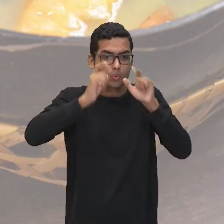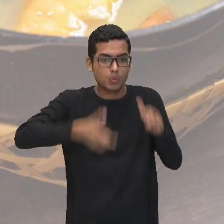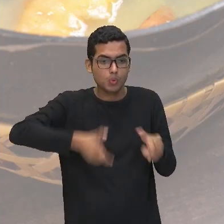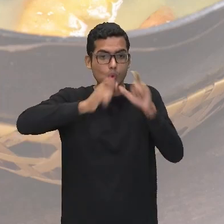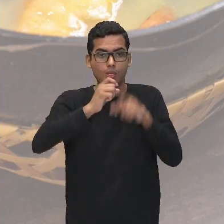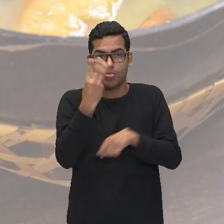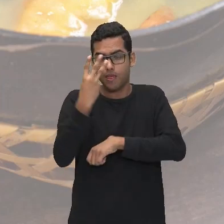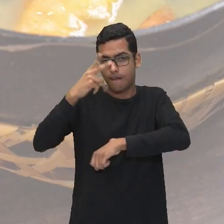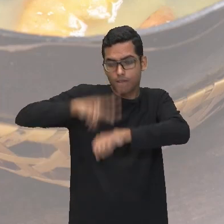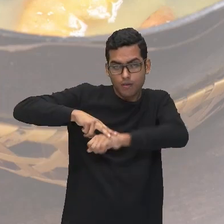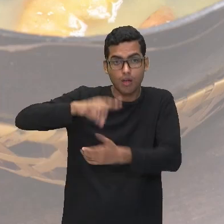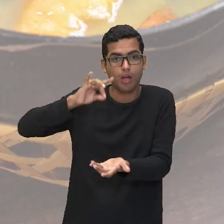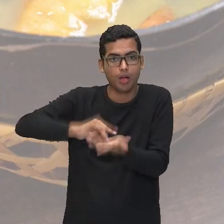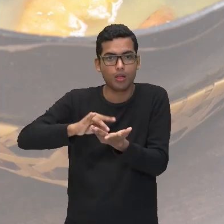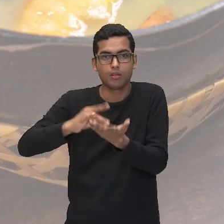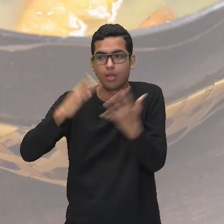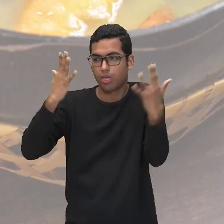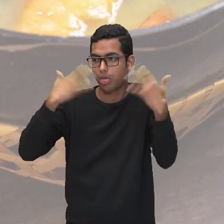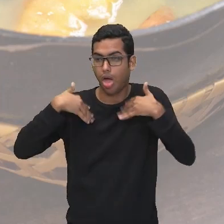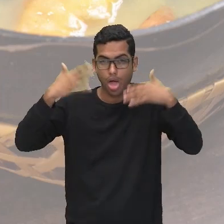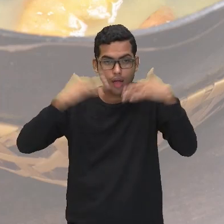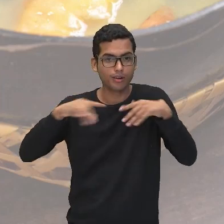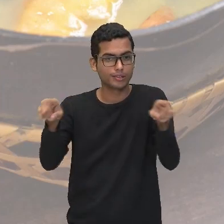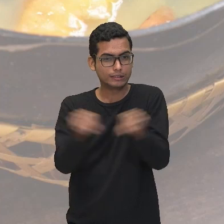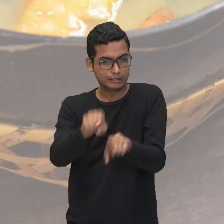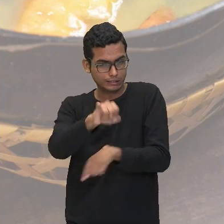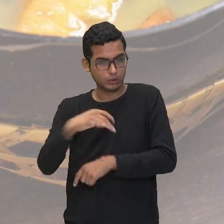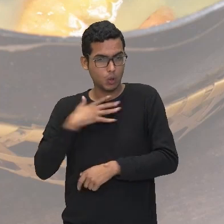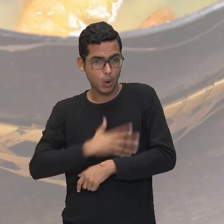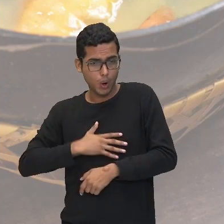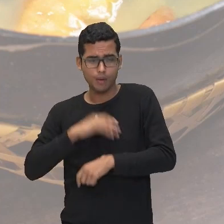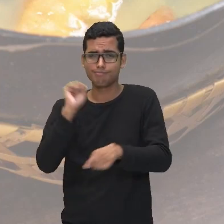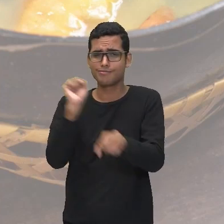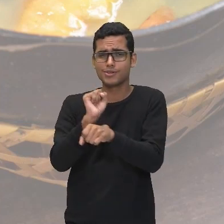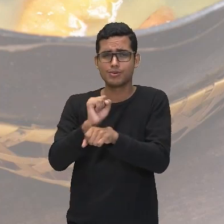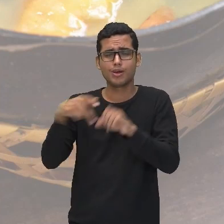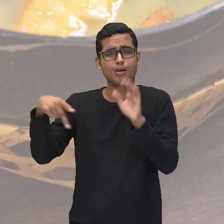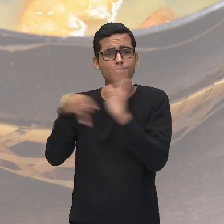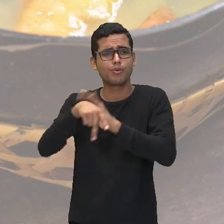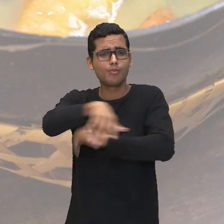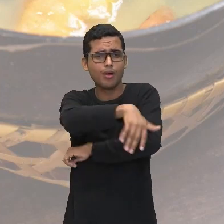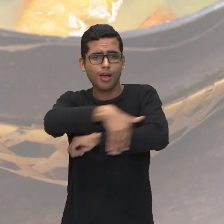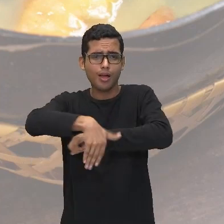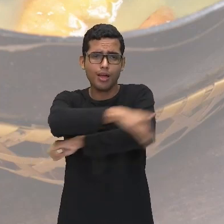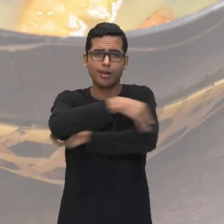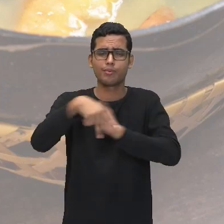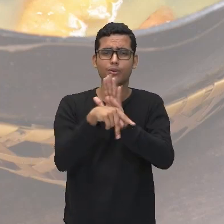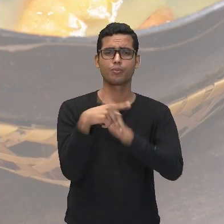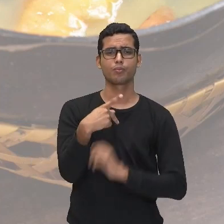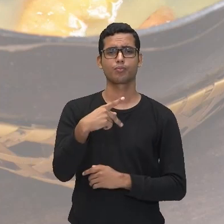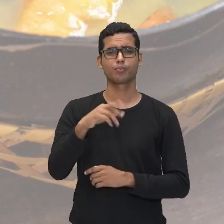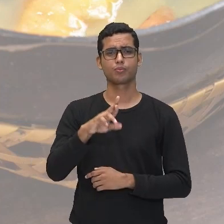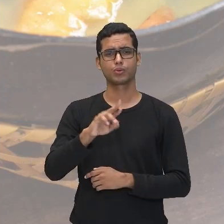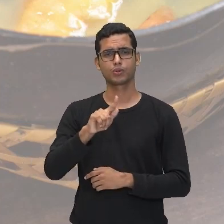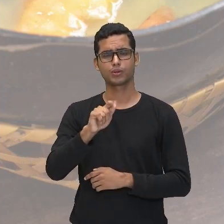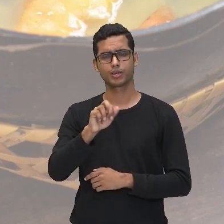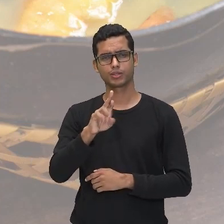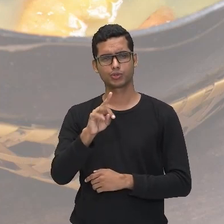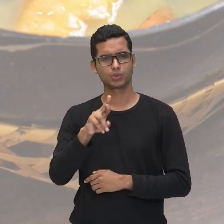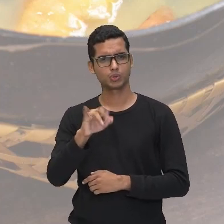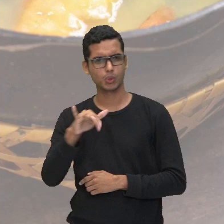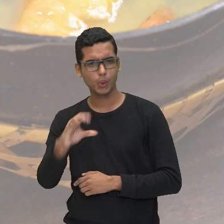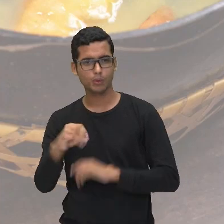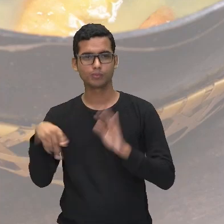Se você gostar, me espere na esquina do Purgatório. Também do poeta famoso aqui na nossa